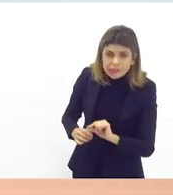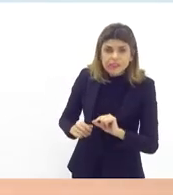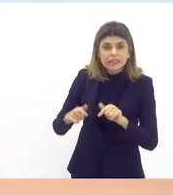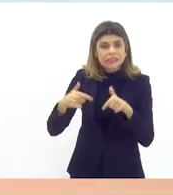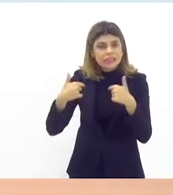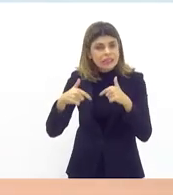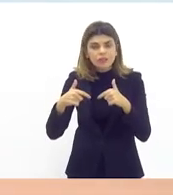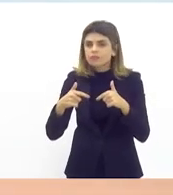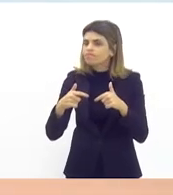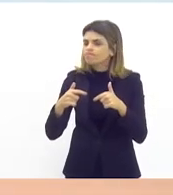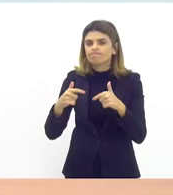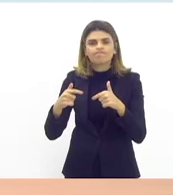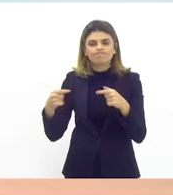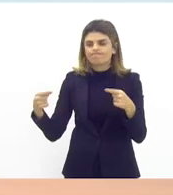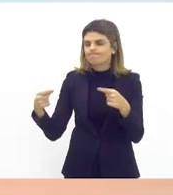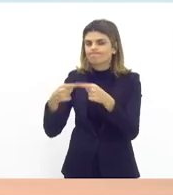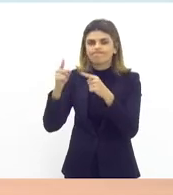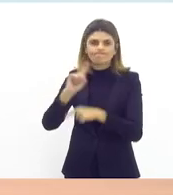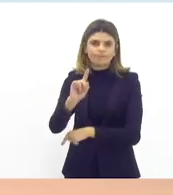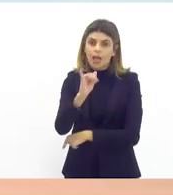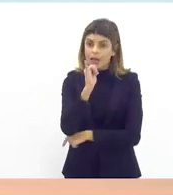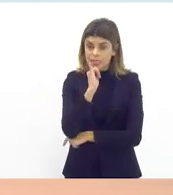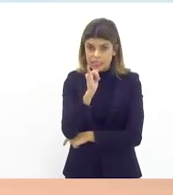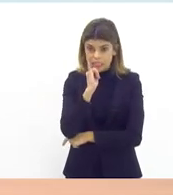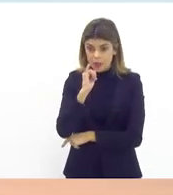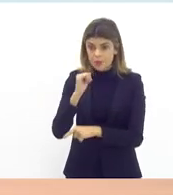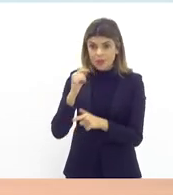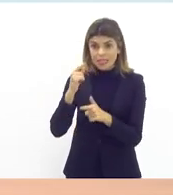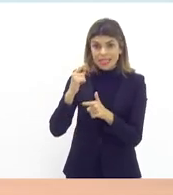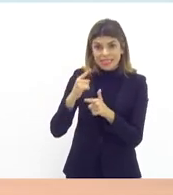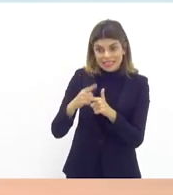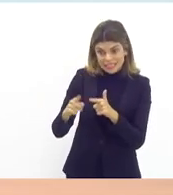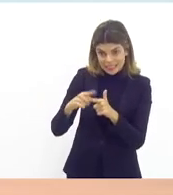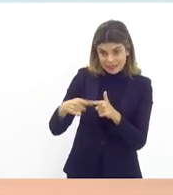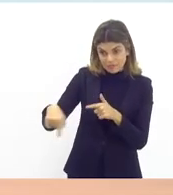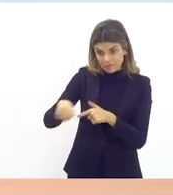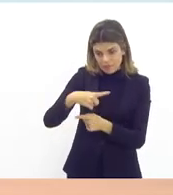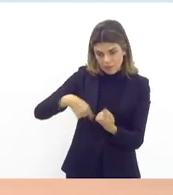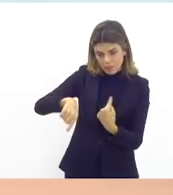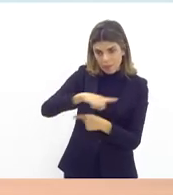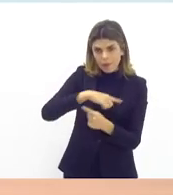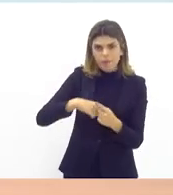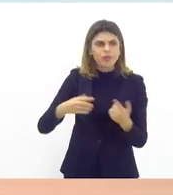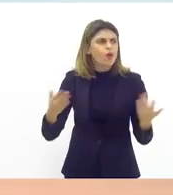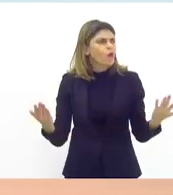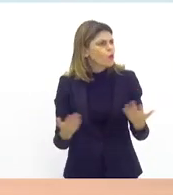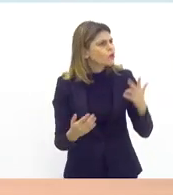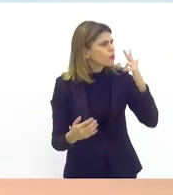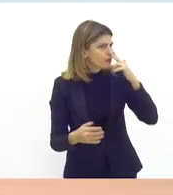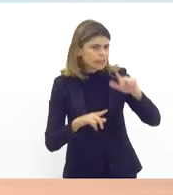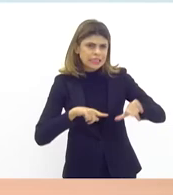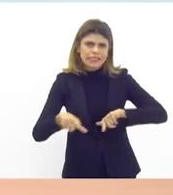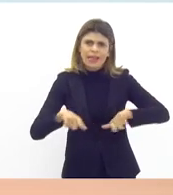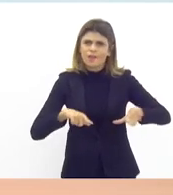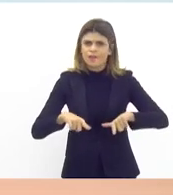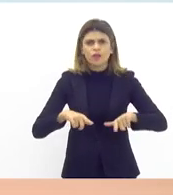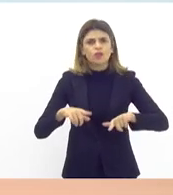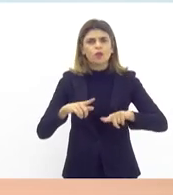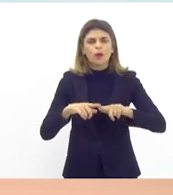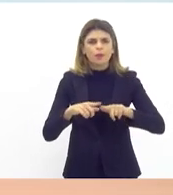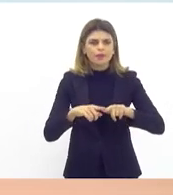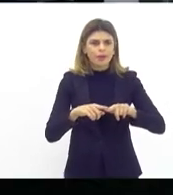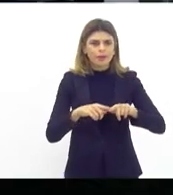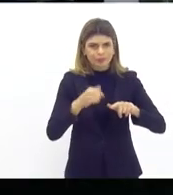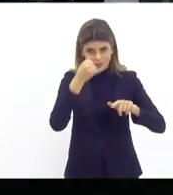verdade, não está contemplada. Porque, por exemplo, todo o setor de prestação de serviço no meio da cadeia, isso é um ponto importante. Hoje é basicamente serviço, porque o setor agropecuário